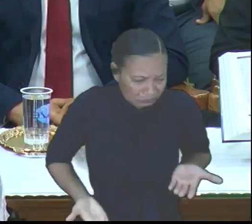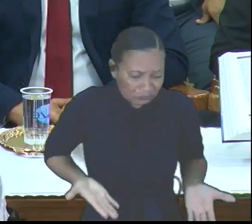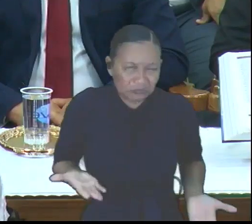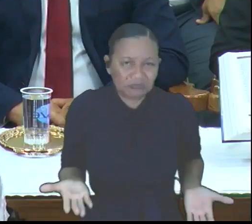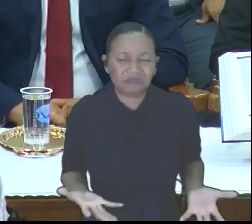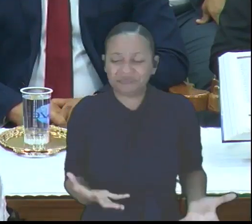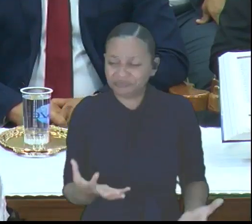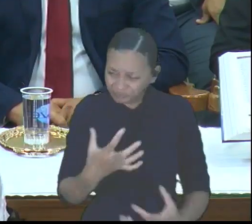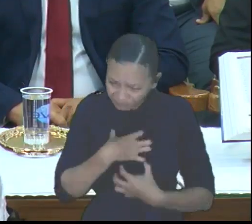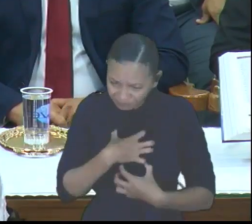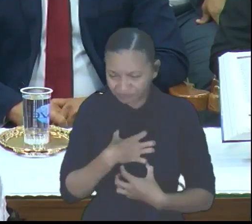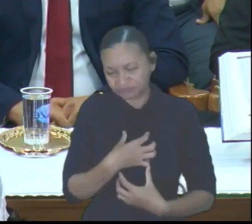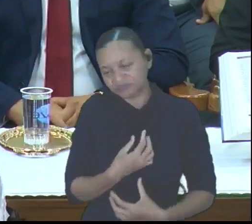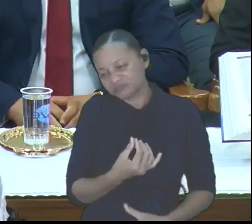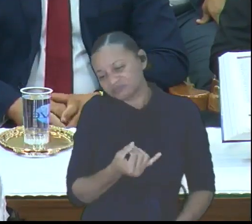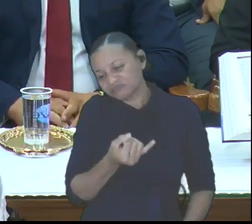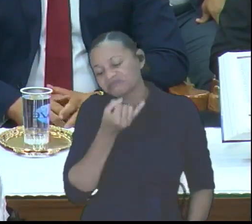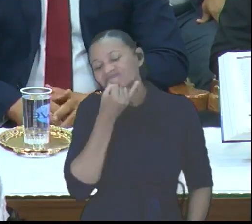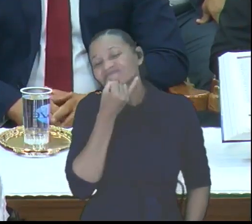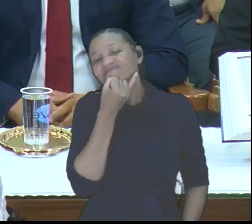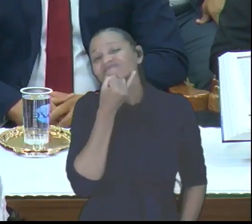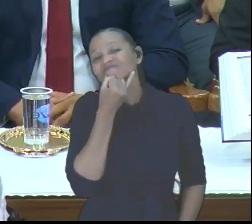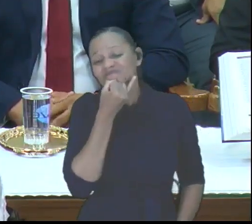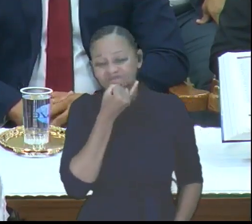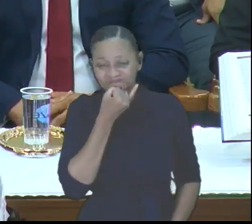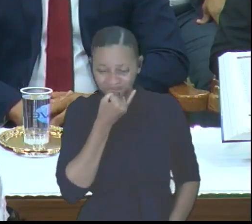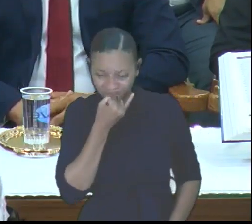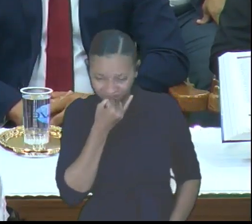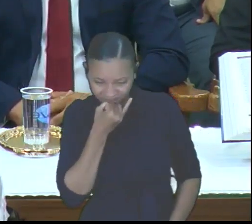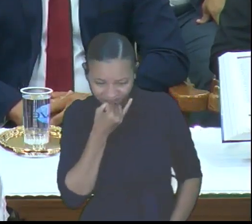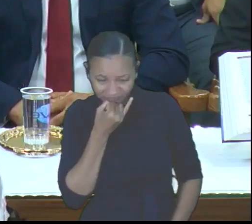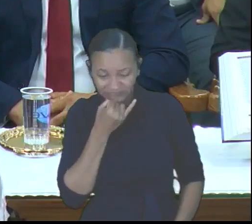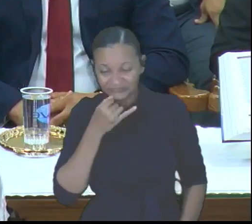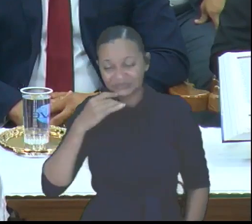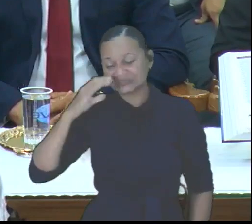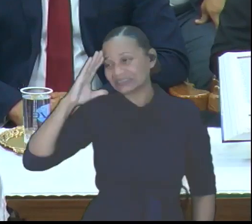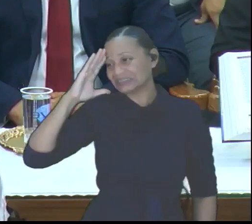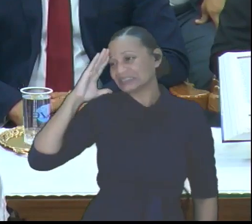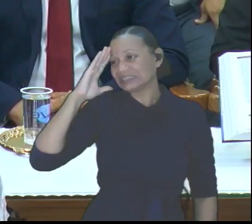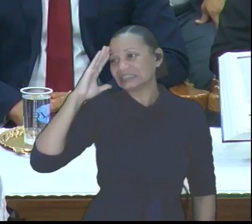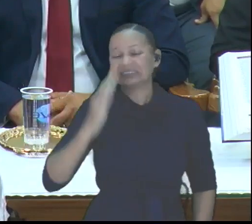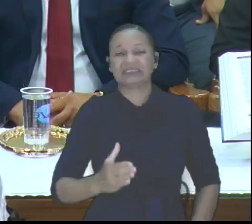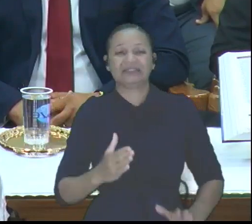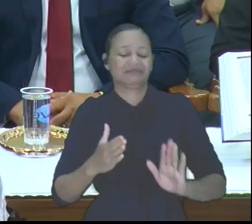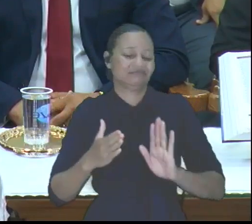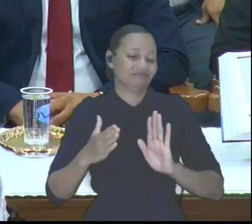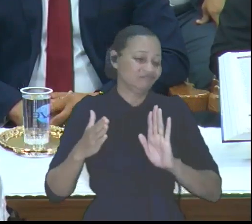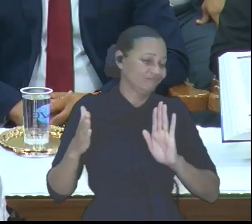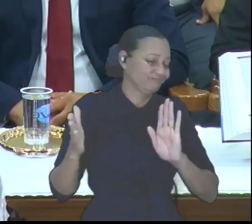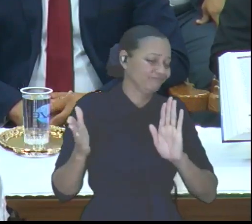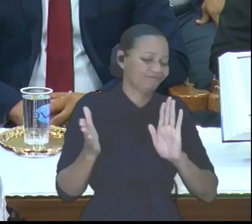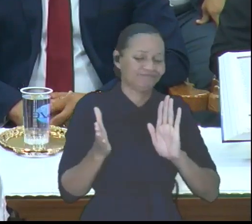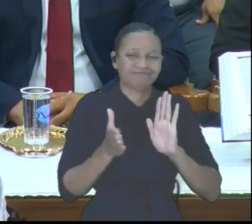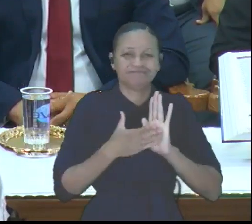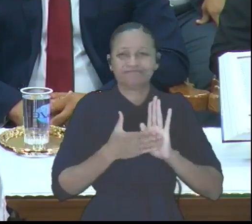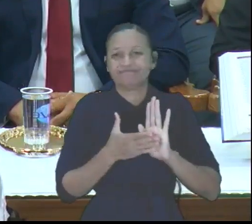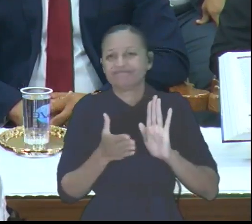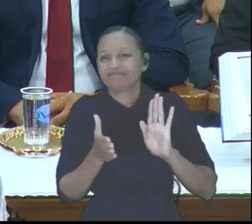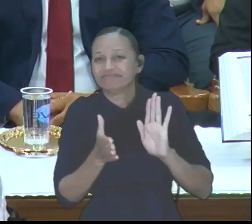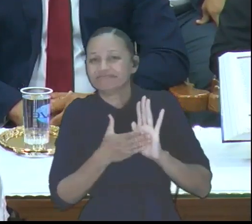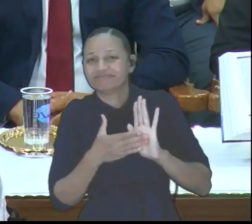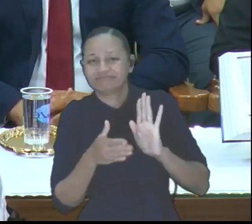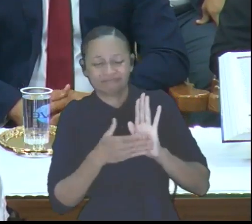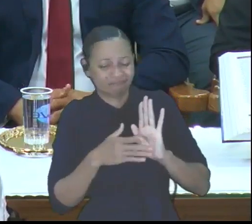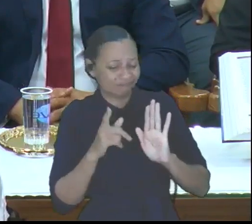E a tristeza, ela é diretamente proporcional à